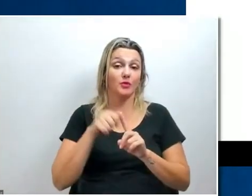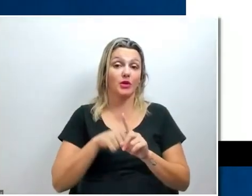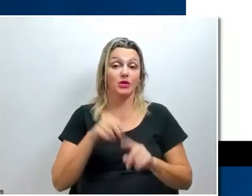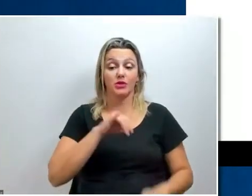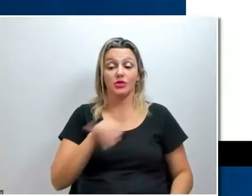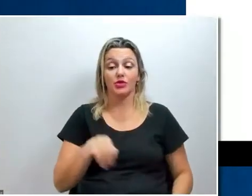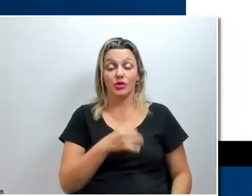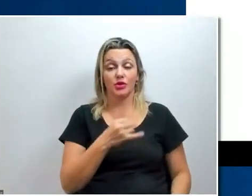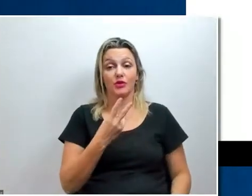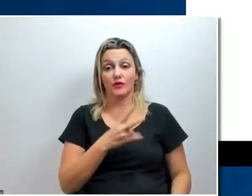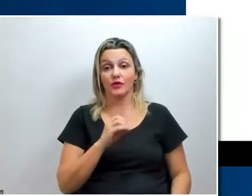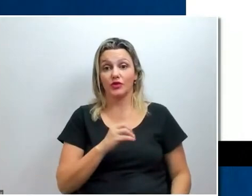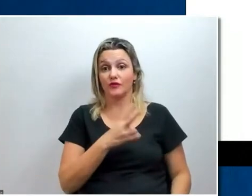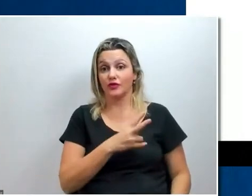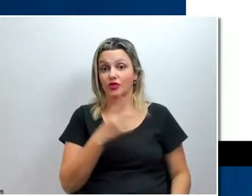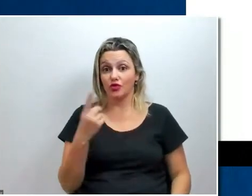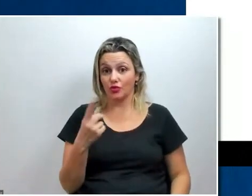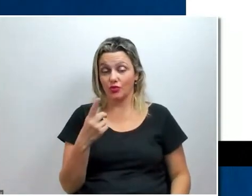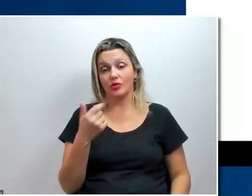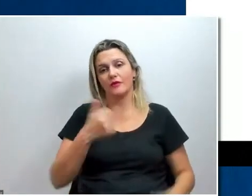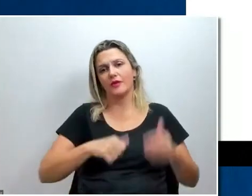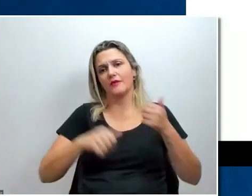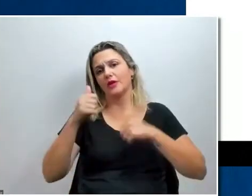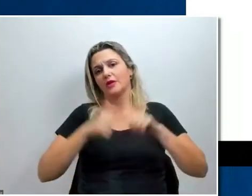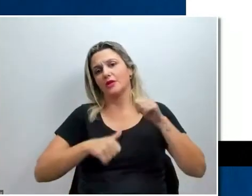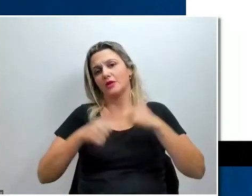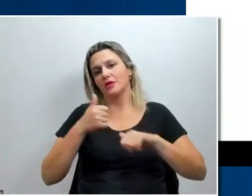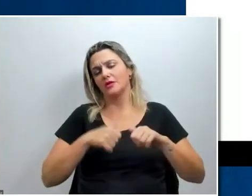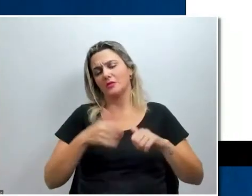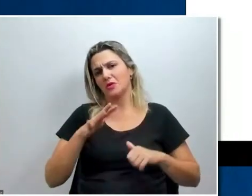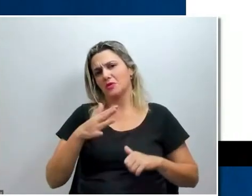2021, em que foram avaliados mais ou menos